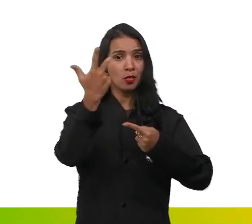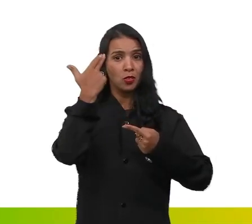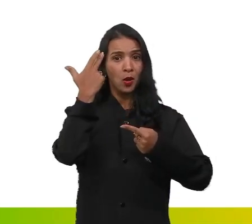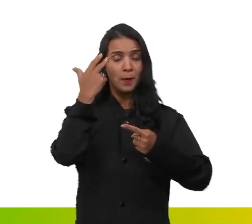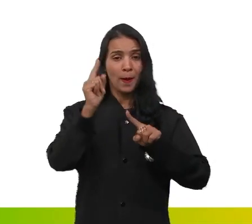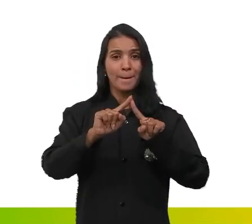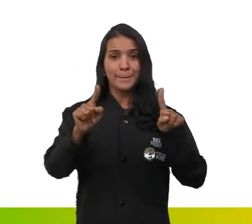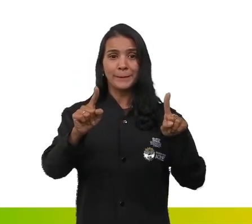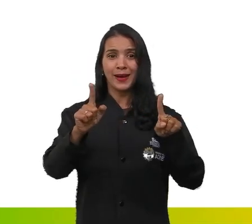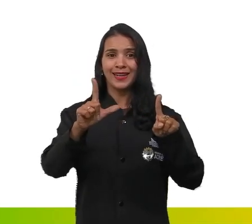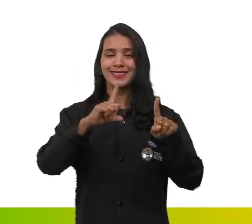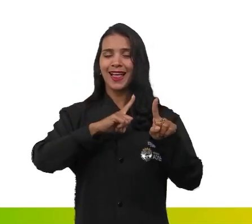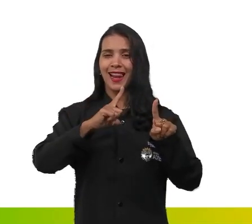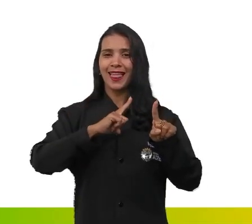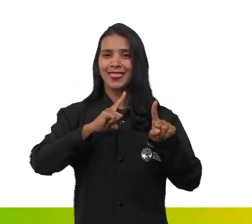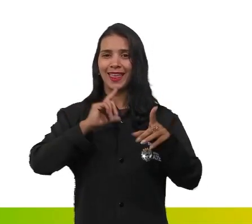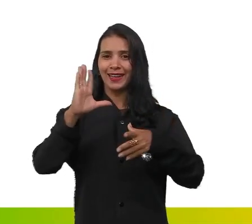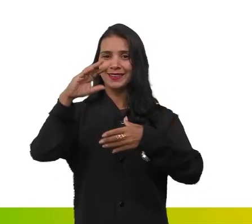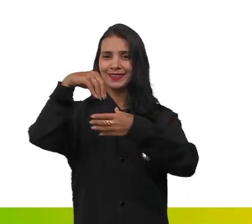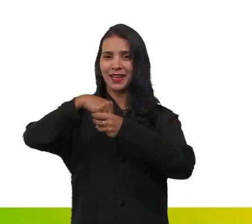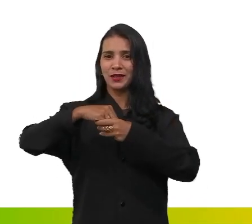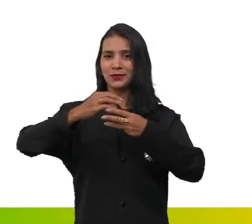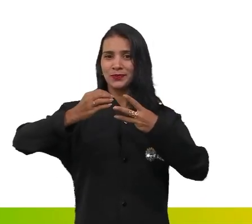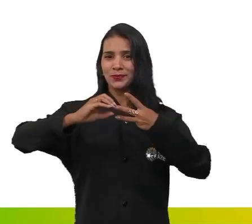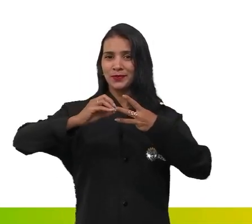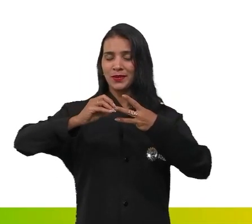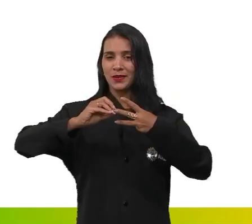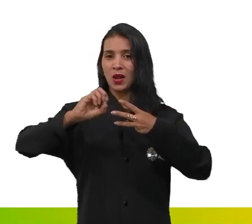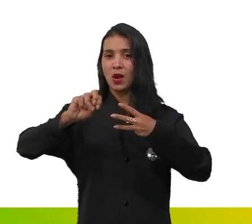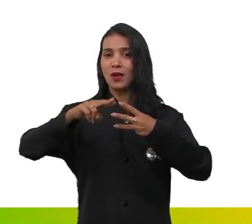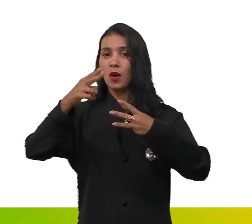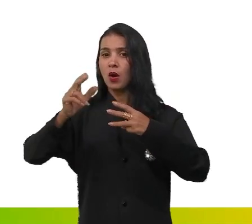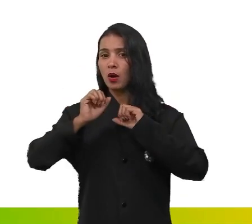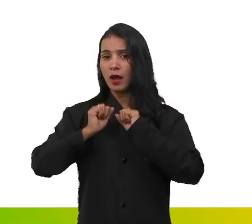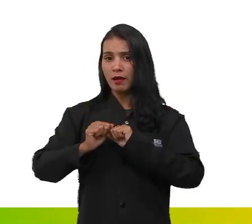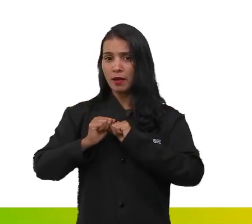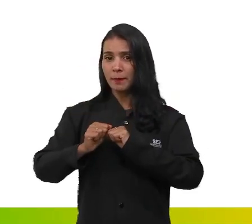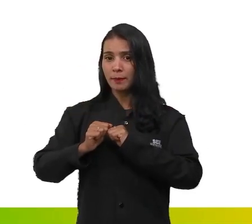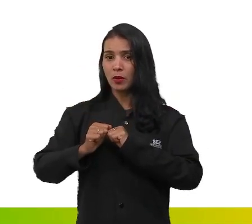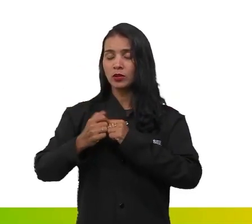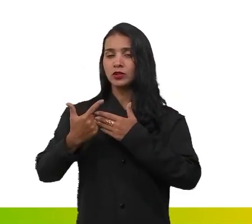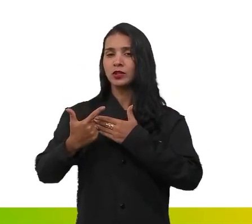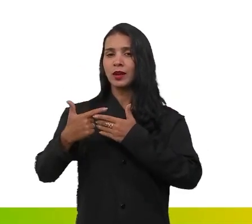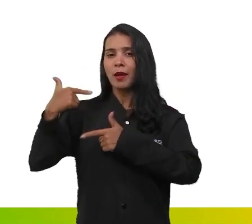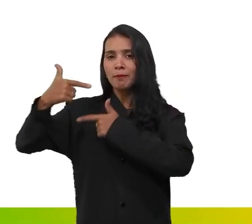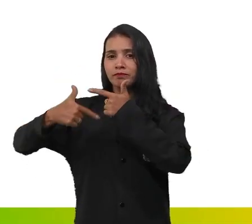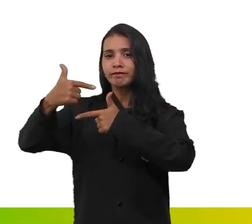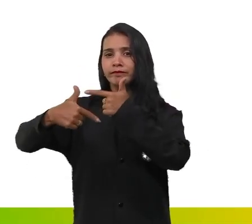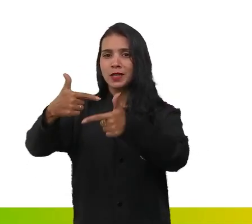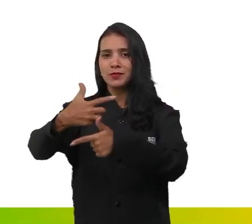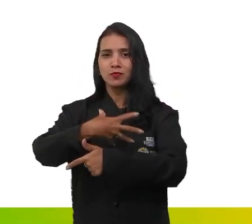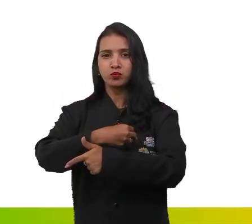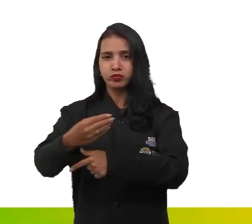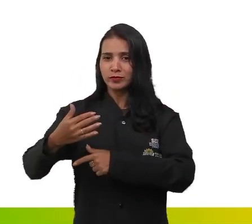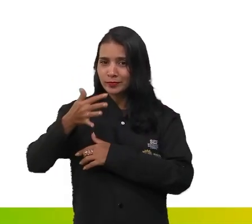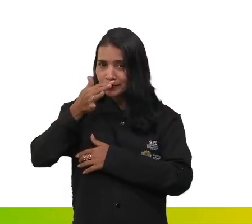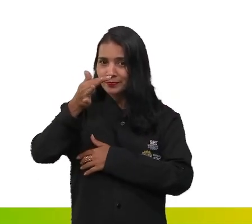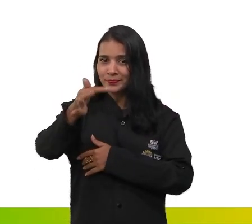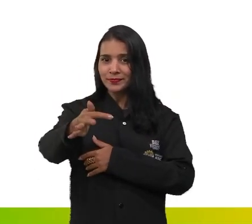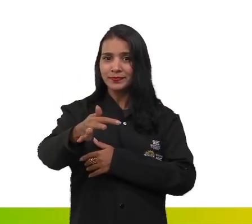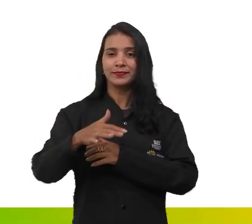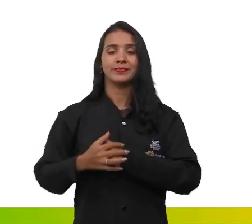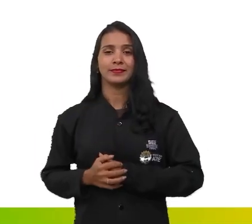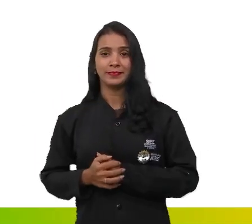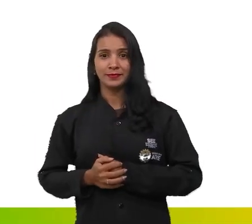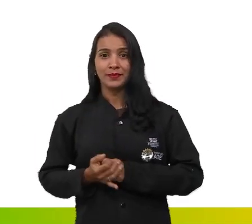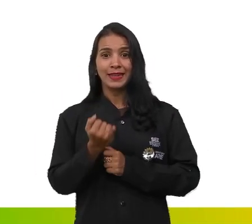é portadora, ou seja, ela pode estar doando para o seu descendente. Mulher daltônica, ela só é daltônica